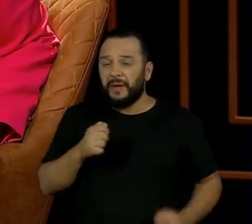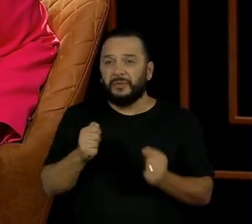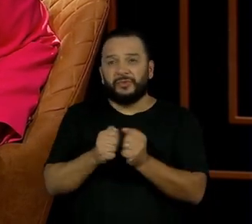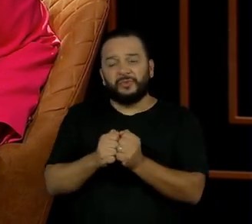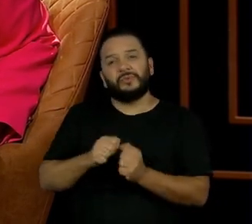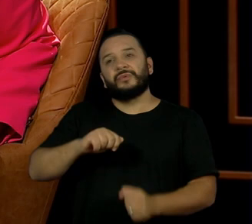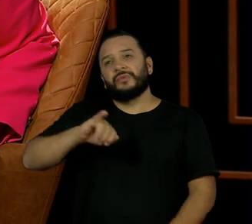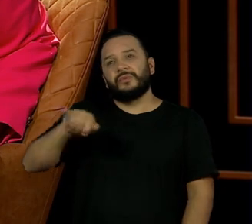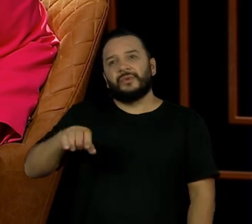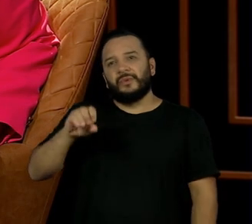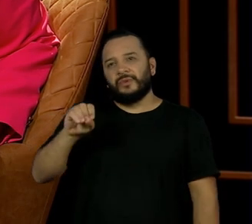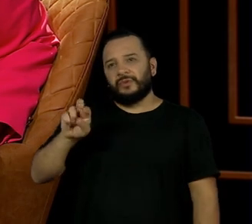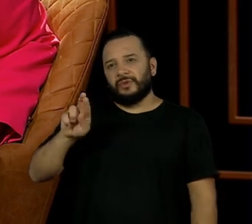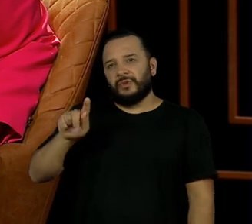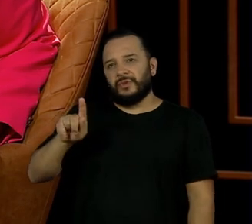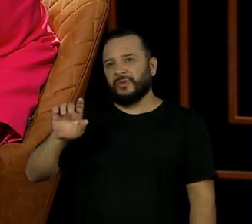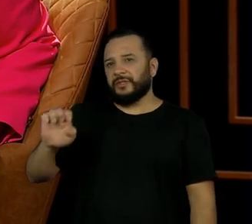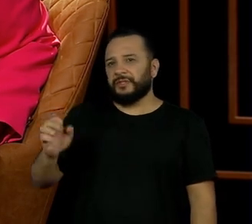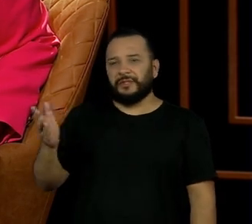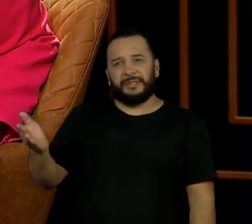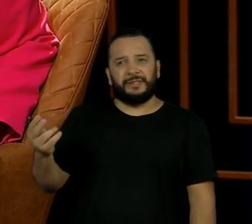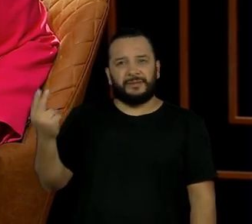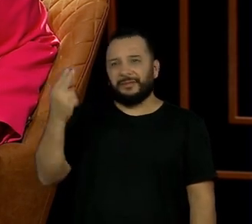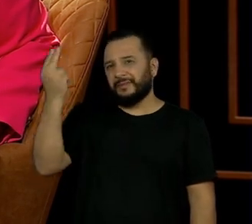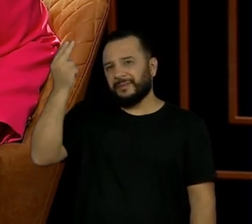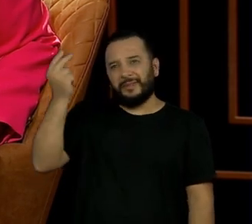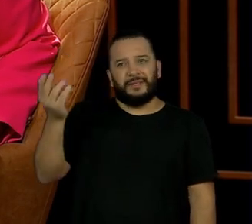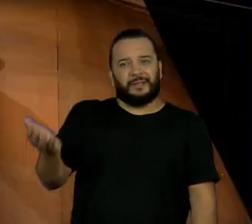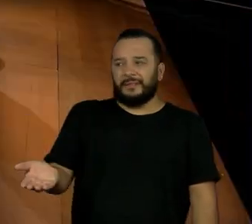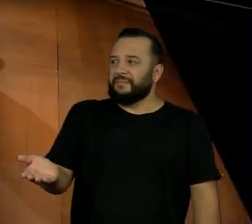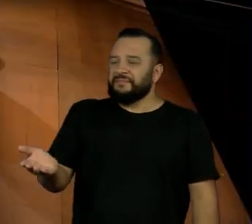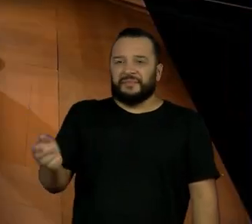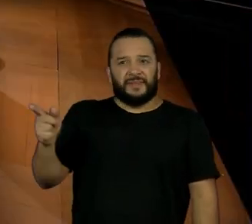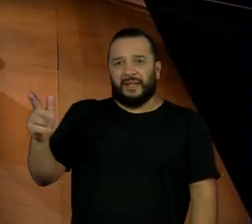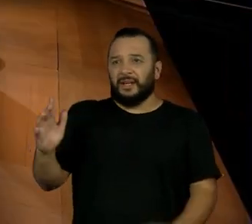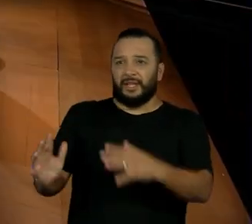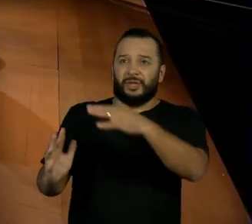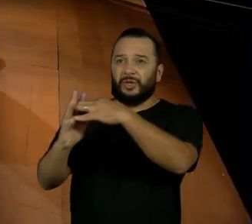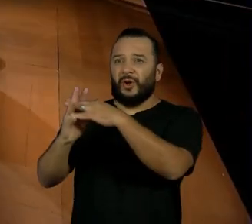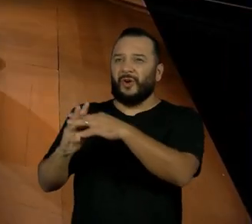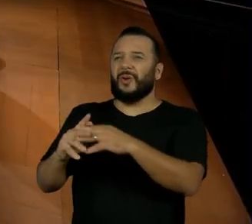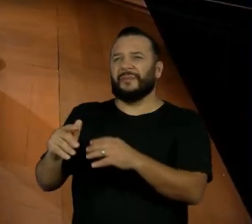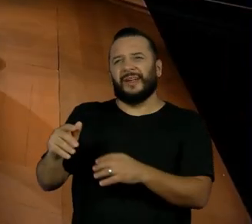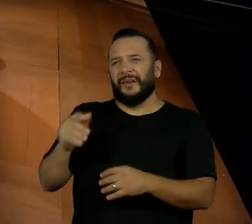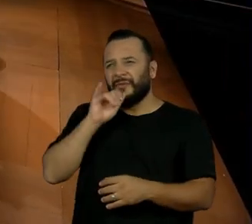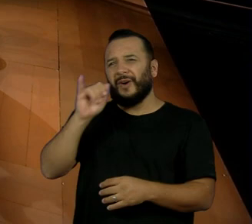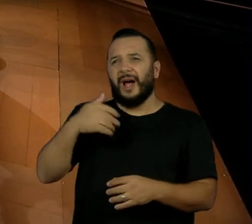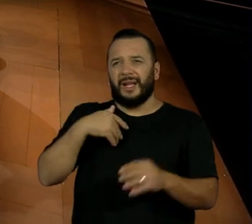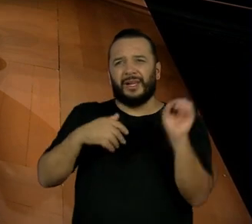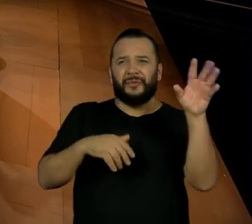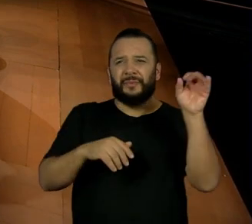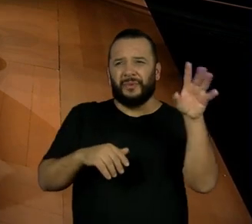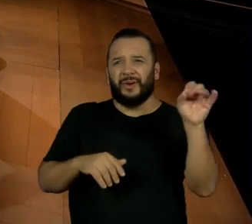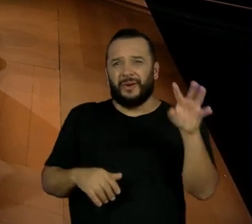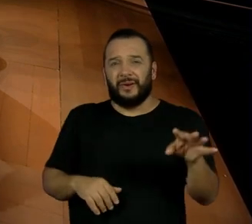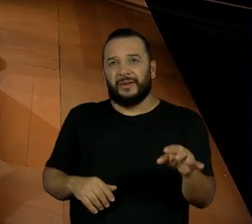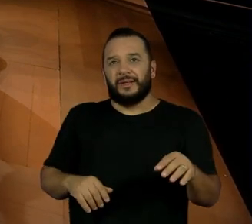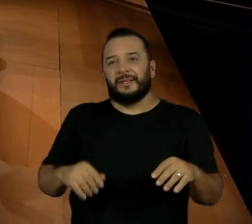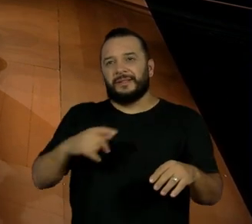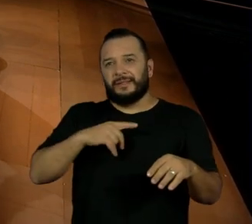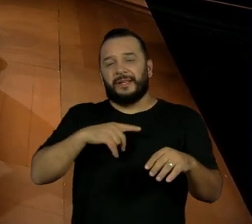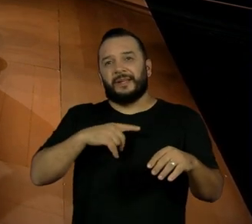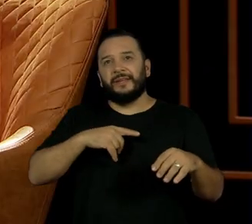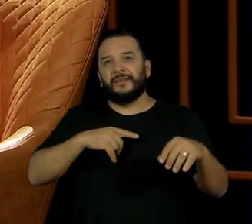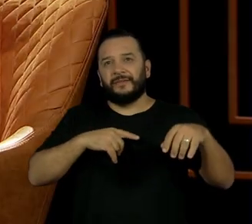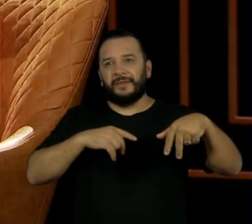cantando gente não tem condição Eu falei Cássio eu falei finge que eu já fui embora e tal aí a banda aí assim deu uma luz